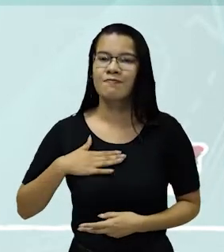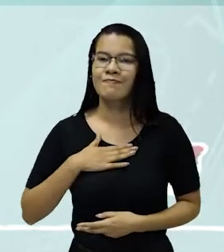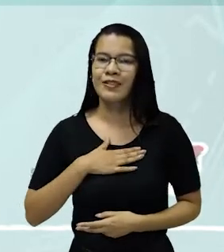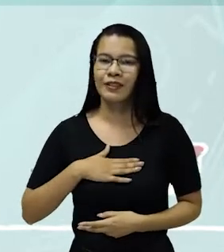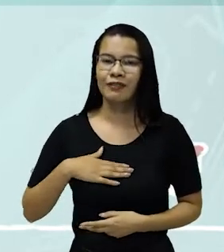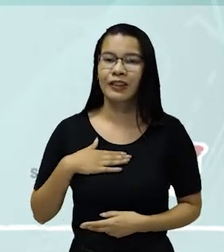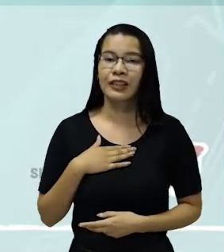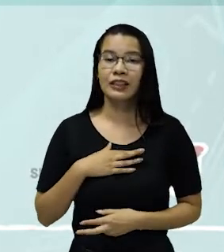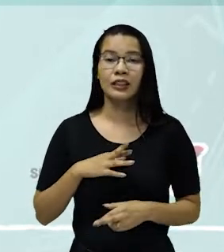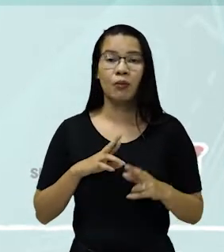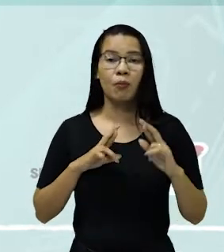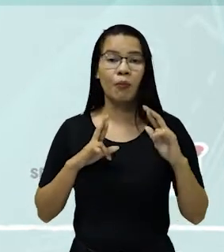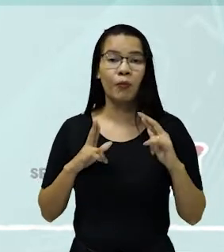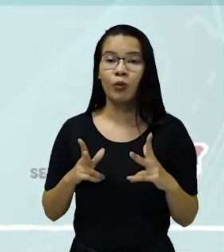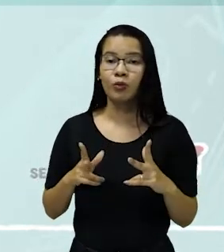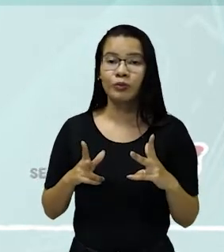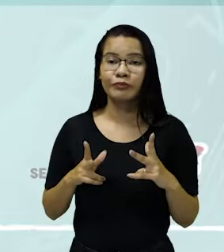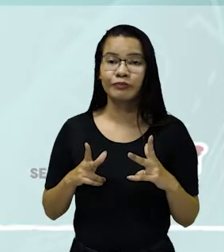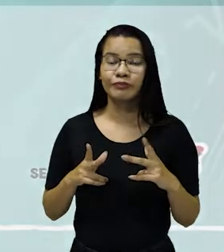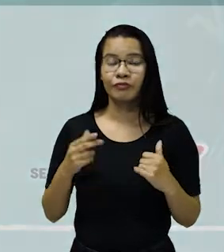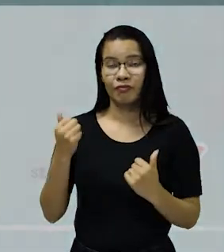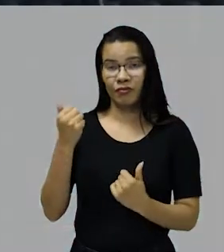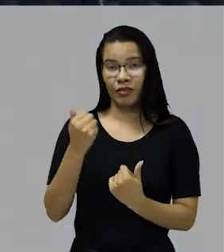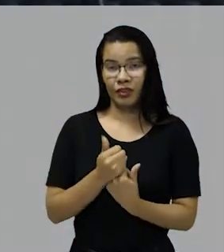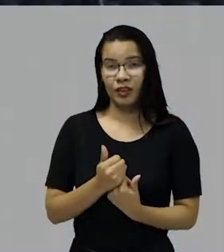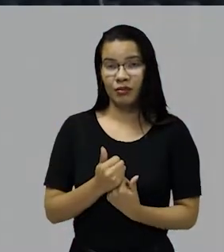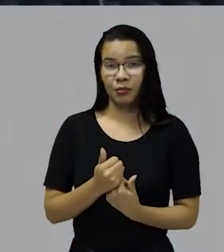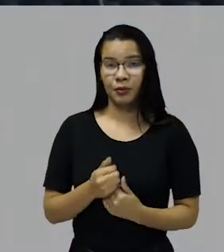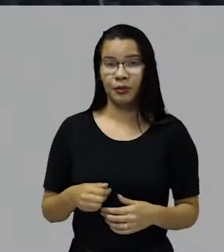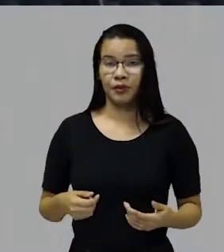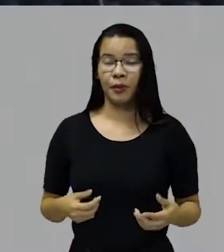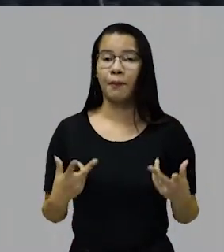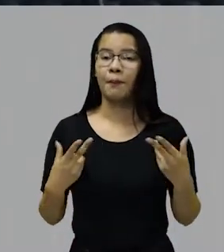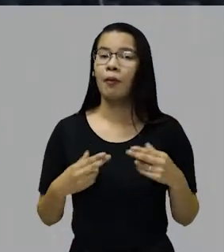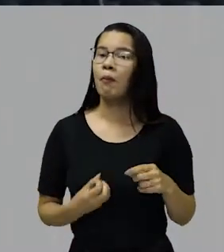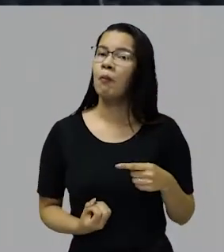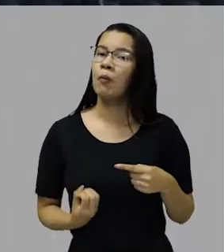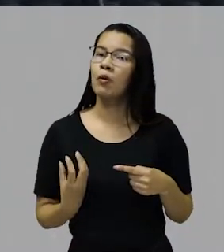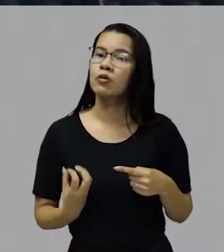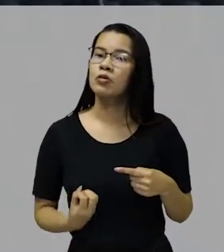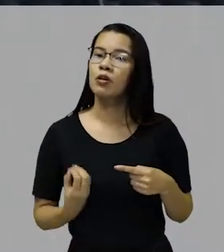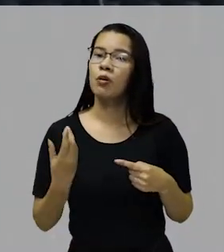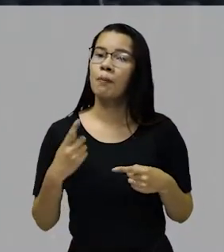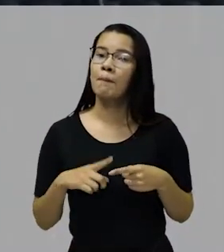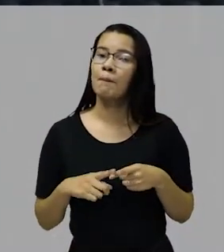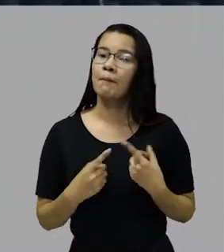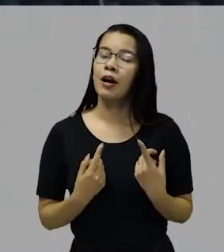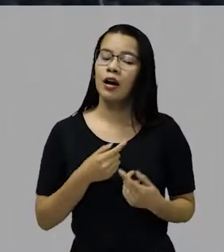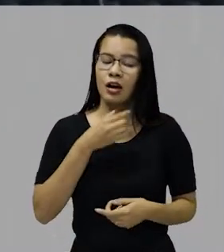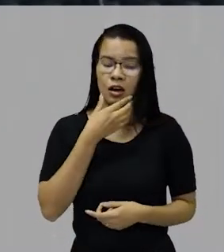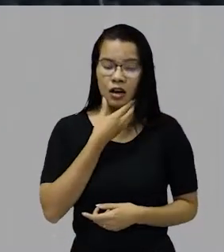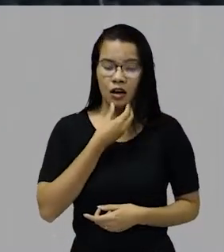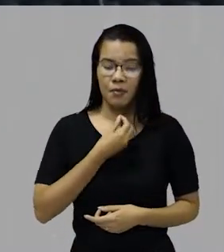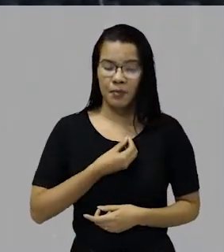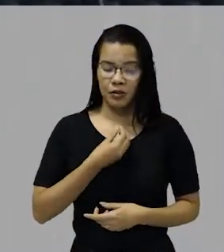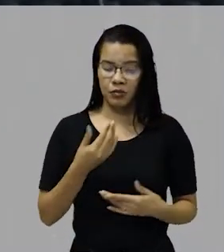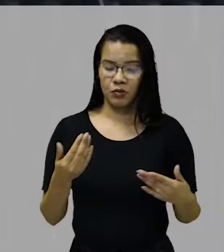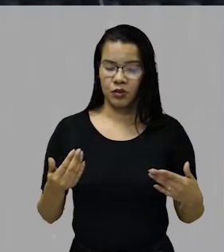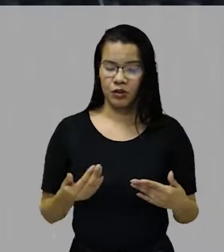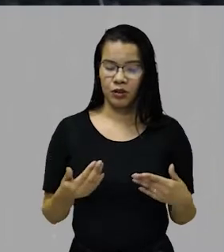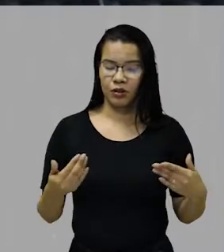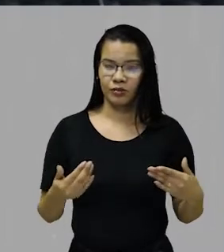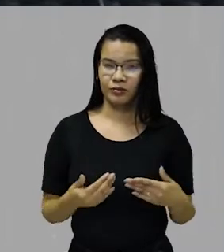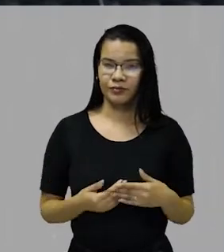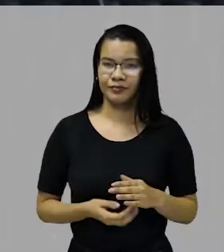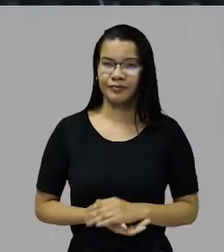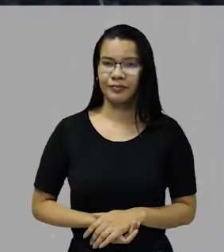preferidos. Eles mudam, porque, embora continue no singular, mas o gênero é outro. É masculino.